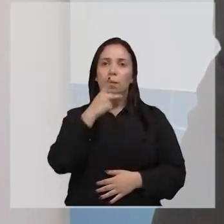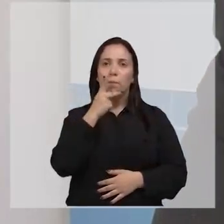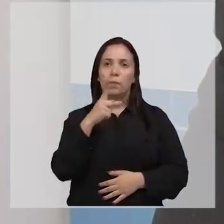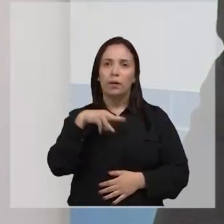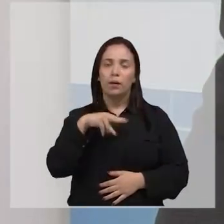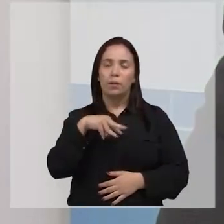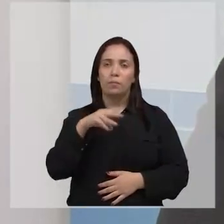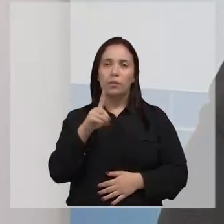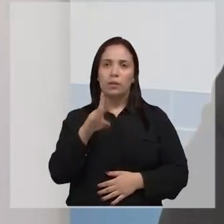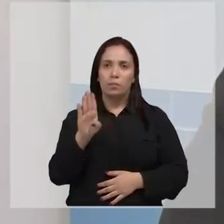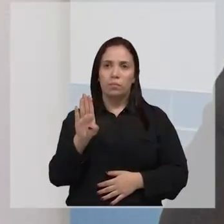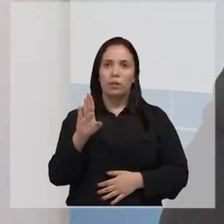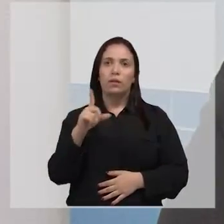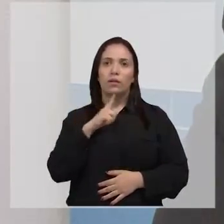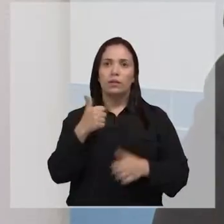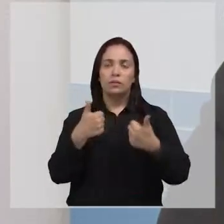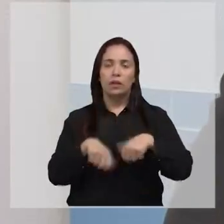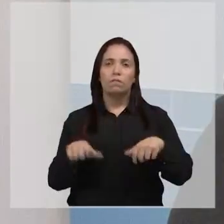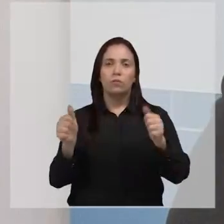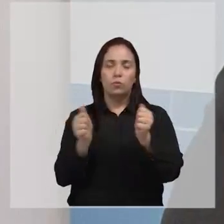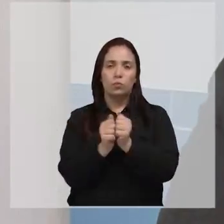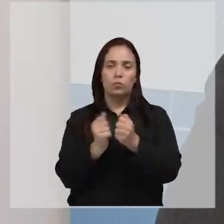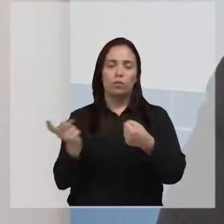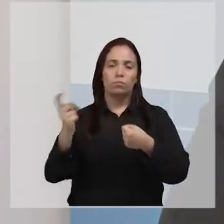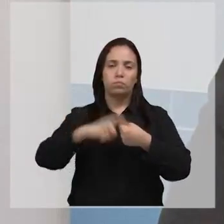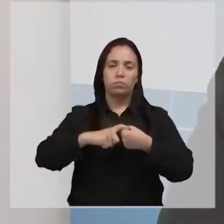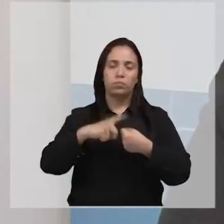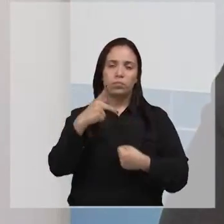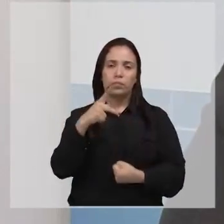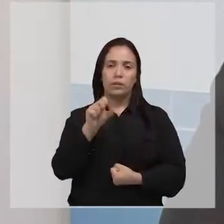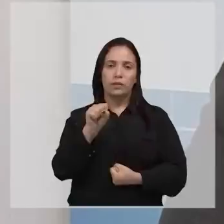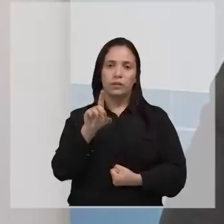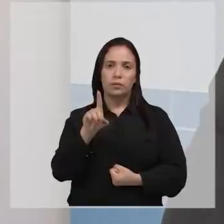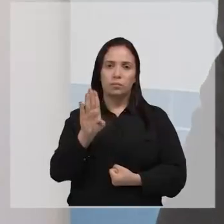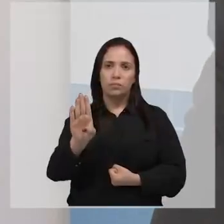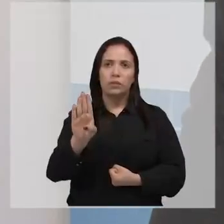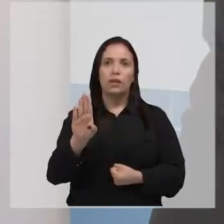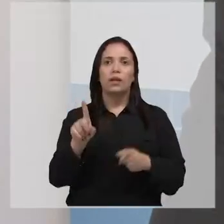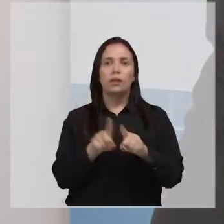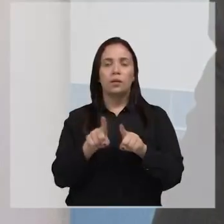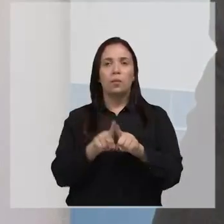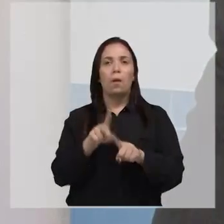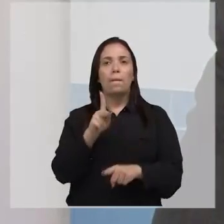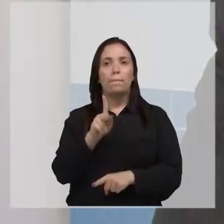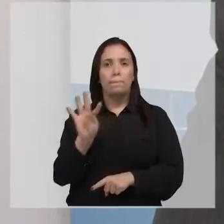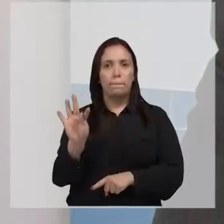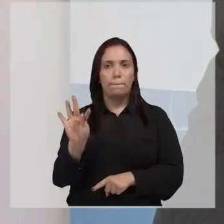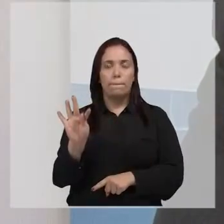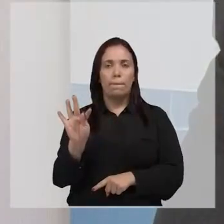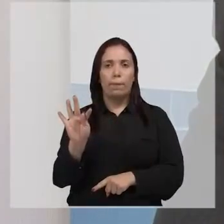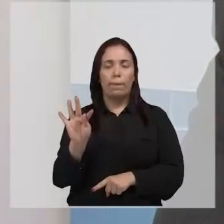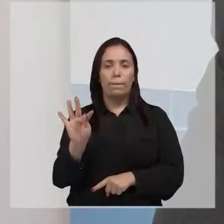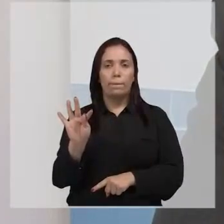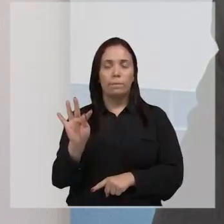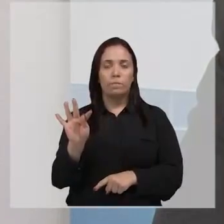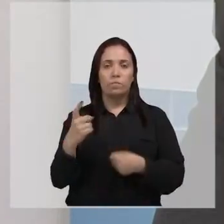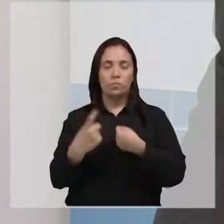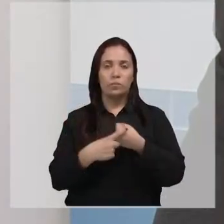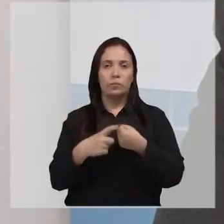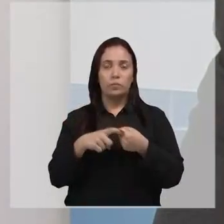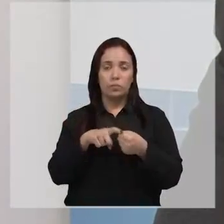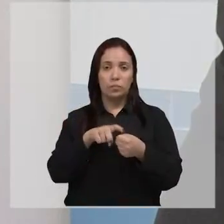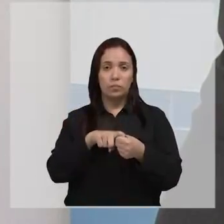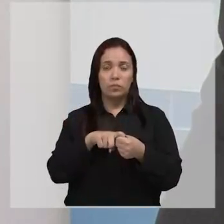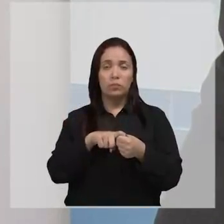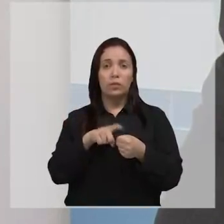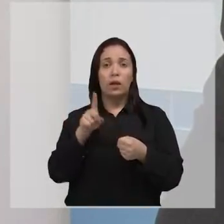que esteve junto com o PSDB, agora vamos entrar, com o PSDB e com o PT, o terceiro partido, é o